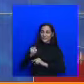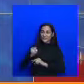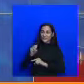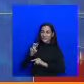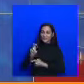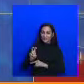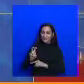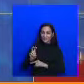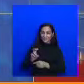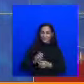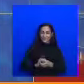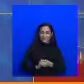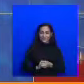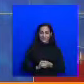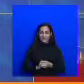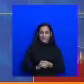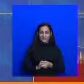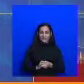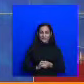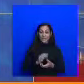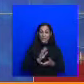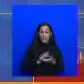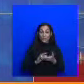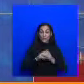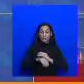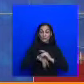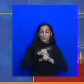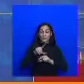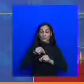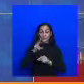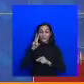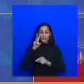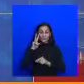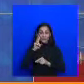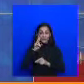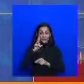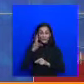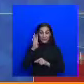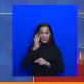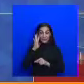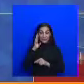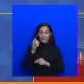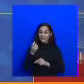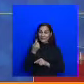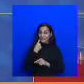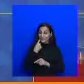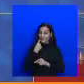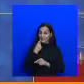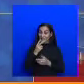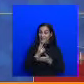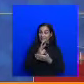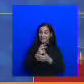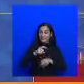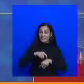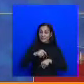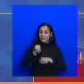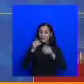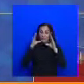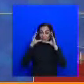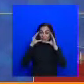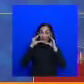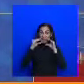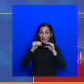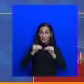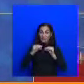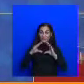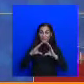Azul número 85. Lotomania com sorteios às segundas, quartas e sextas. Sempre a partir das 8